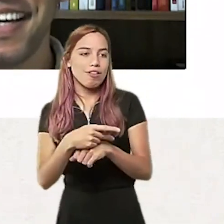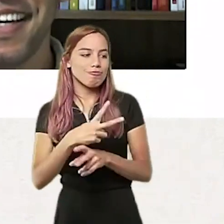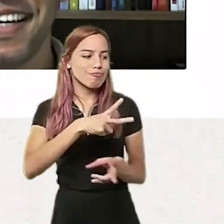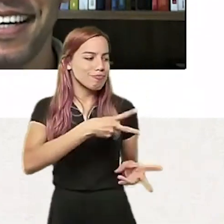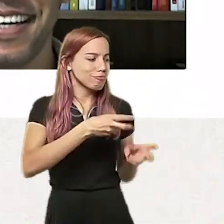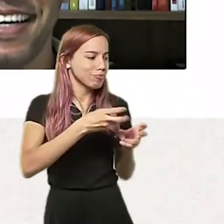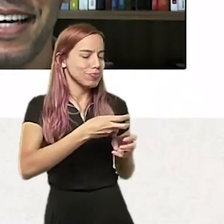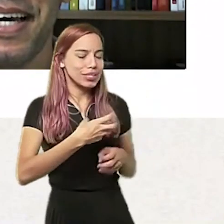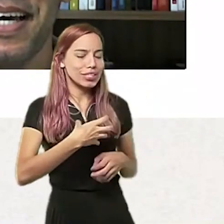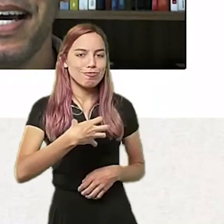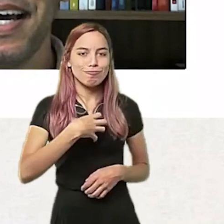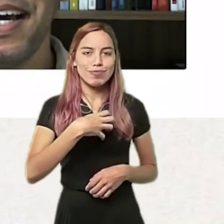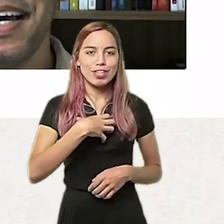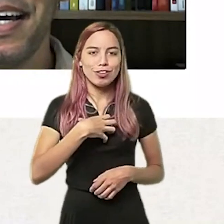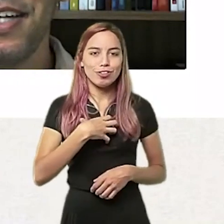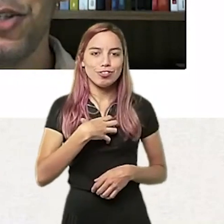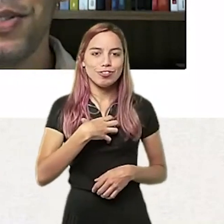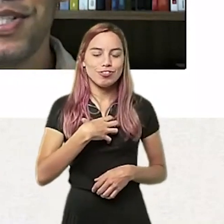gente.